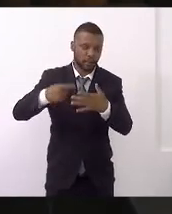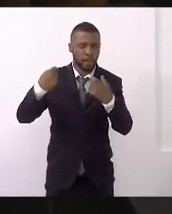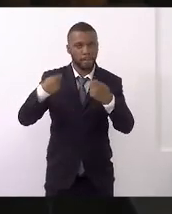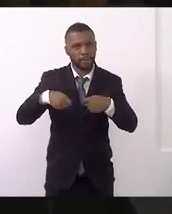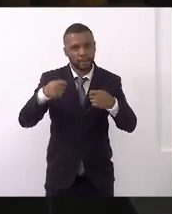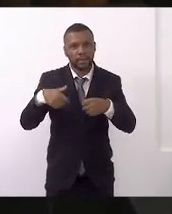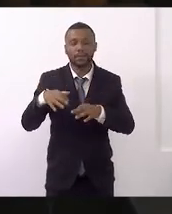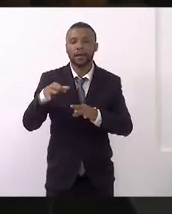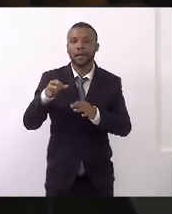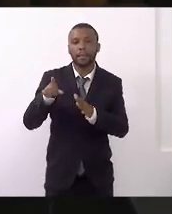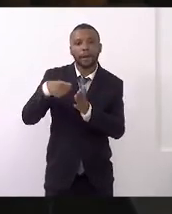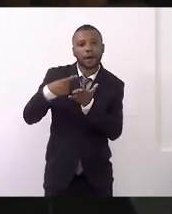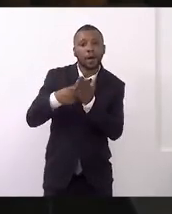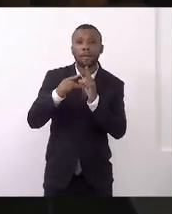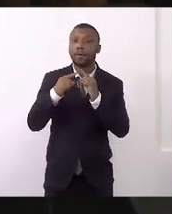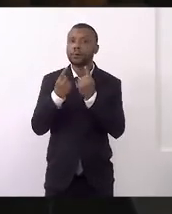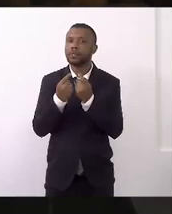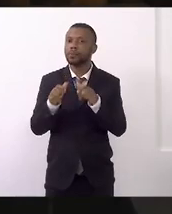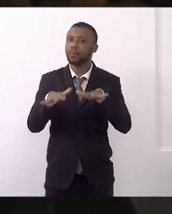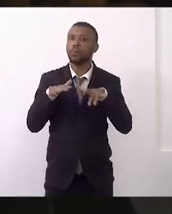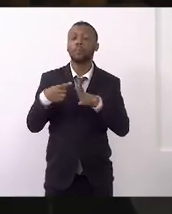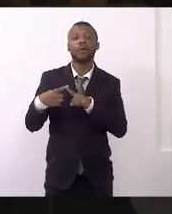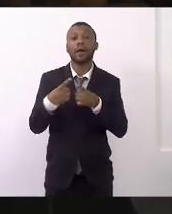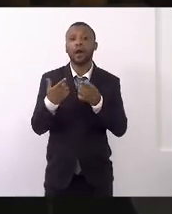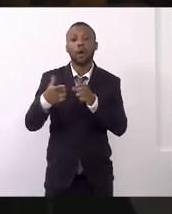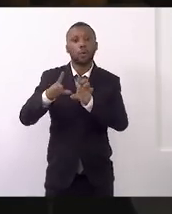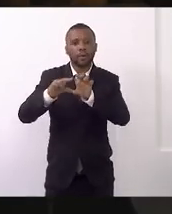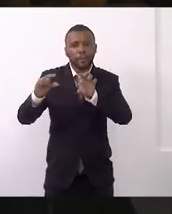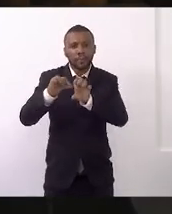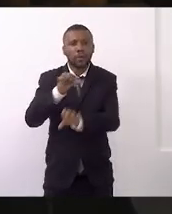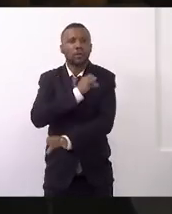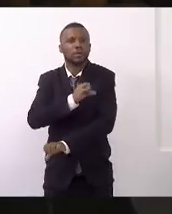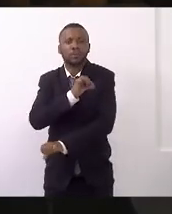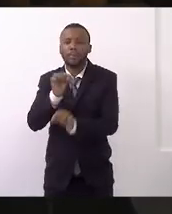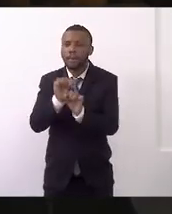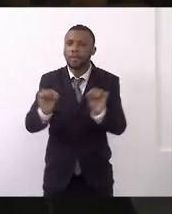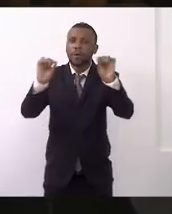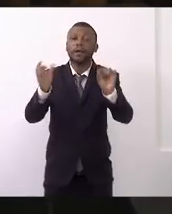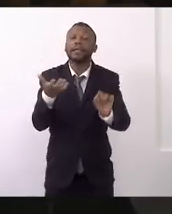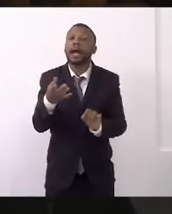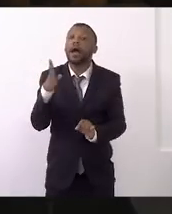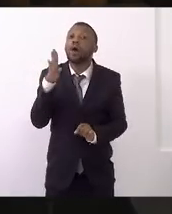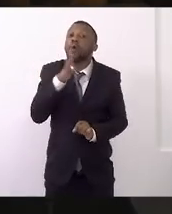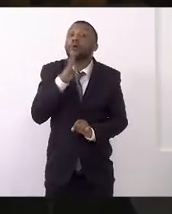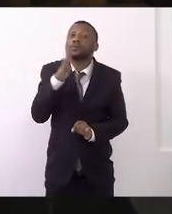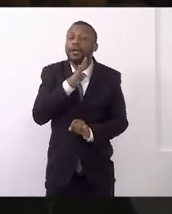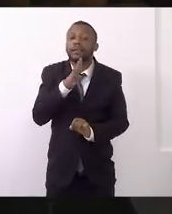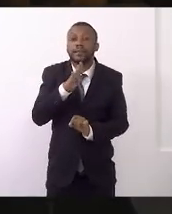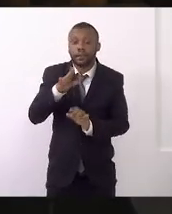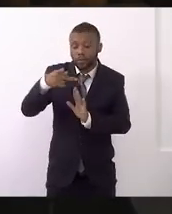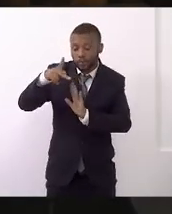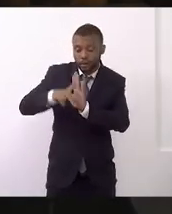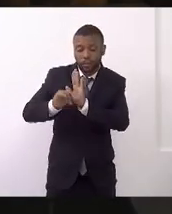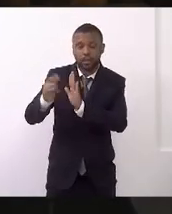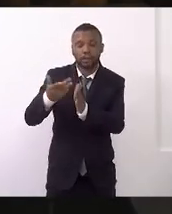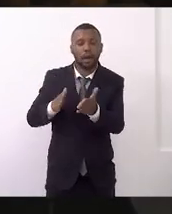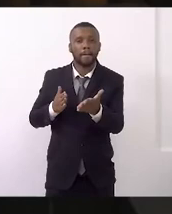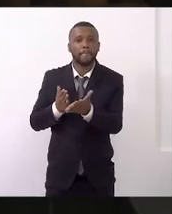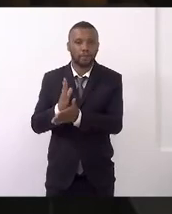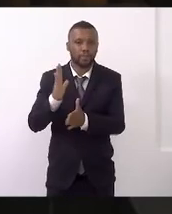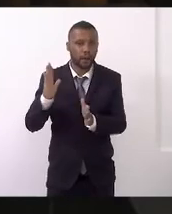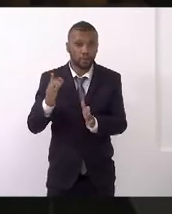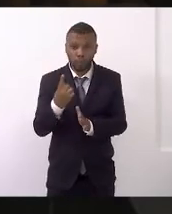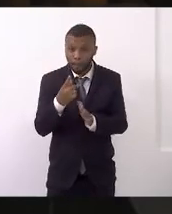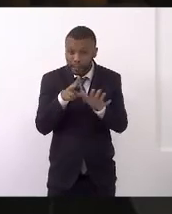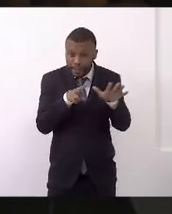fazer uma audiência pública, porque os empreendedores do estado do Rio de Janeiro estão querendo urgência na aprovação desse projeto. uma